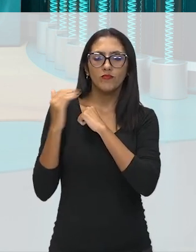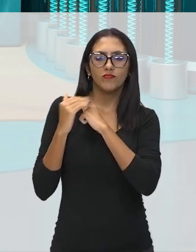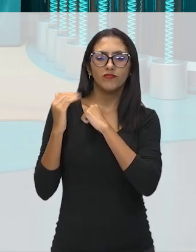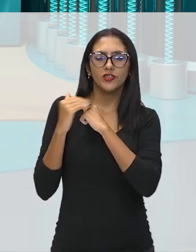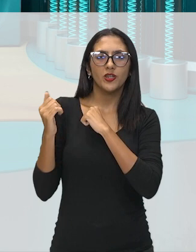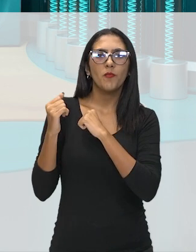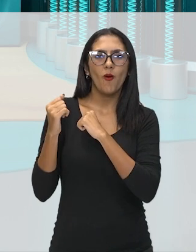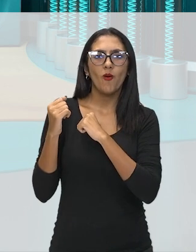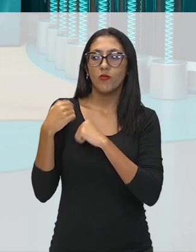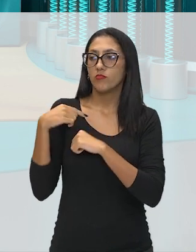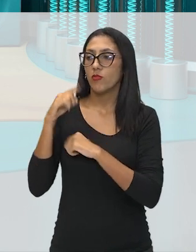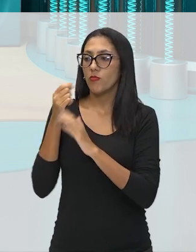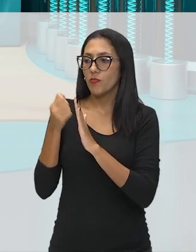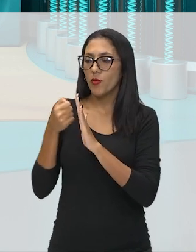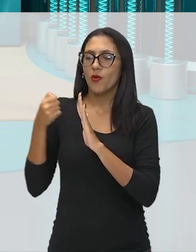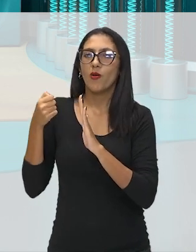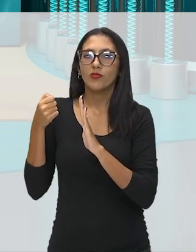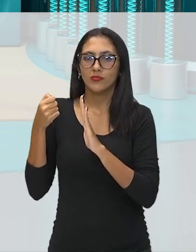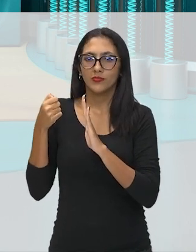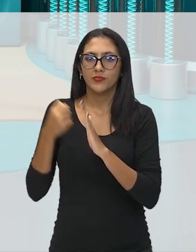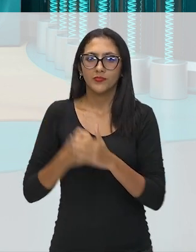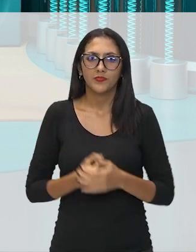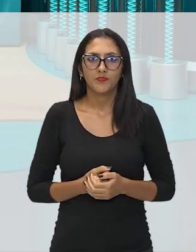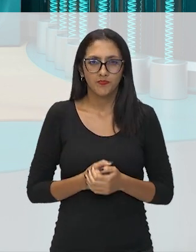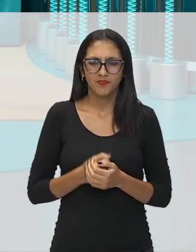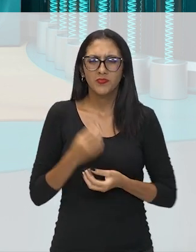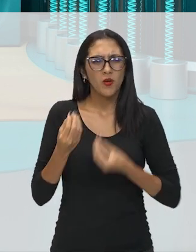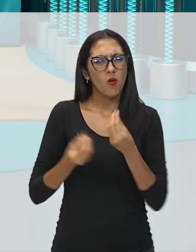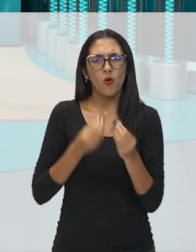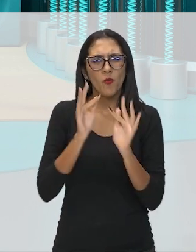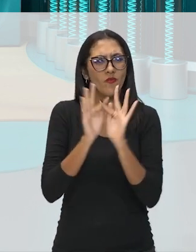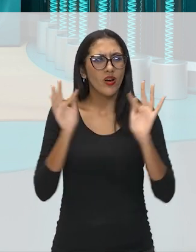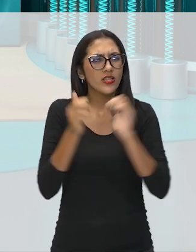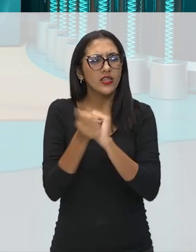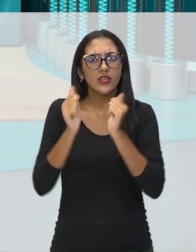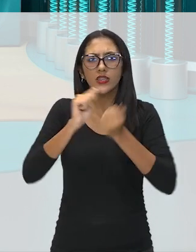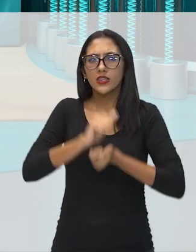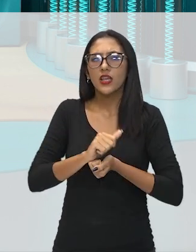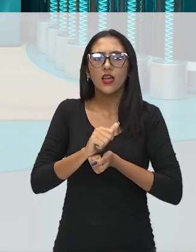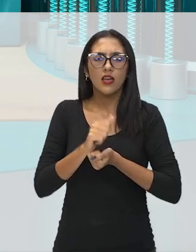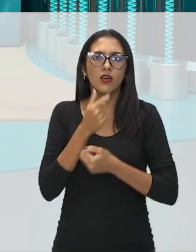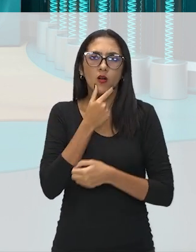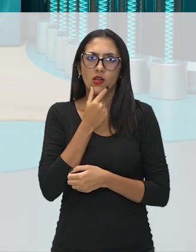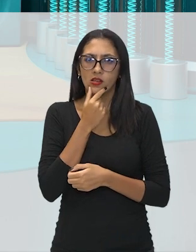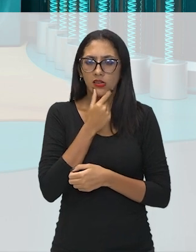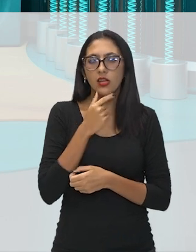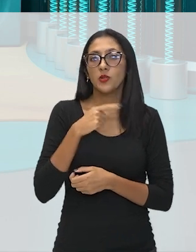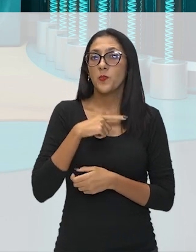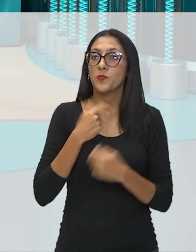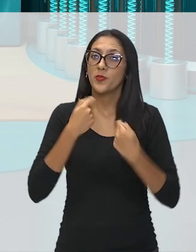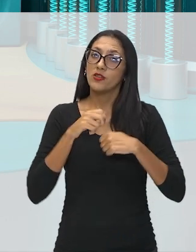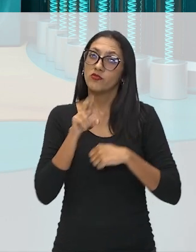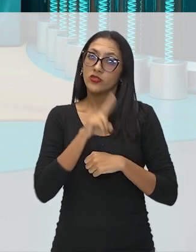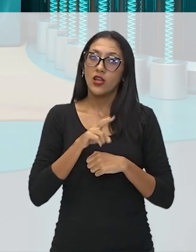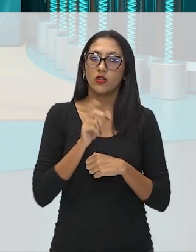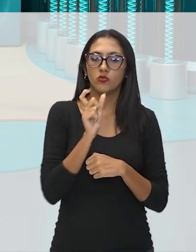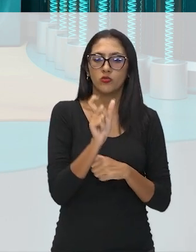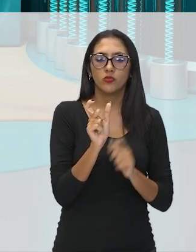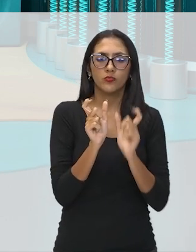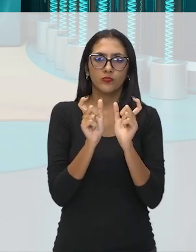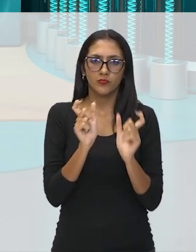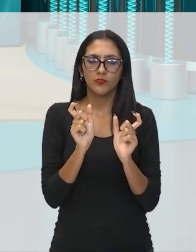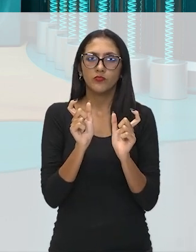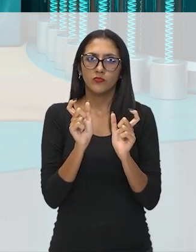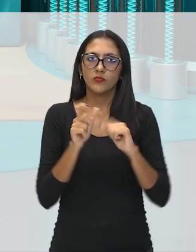tá? Então, para contar isso em inglês para alguém, eu vou utilizar dois tempos verbais, tá? Que é o